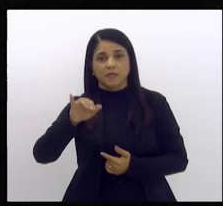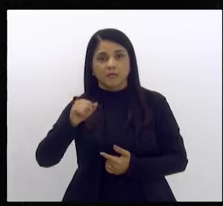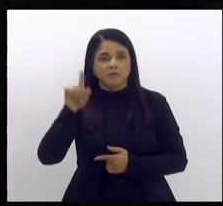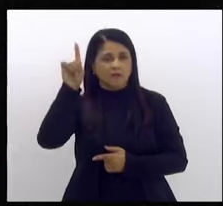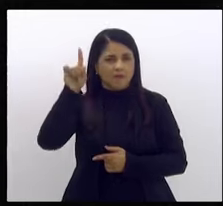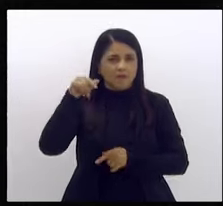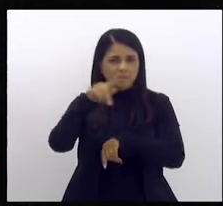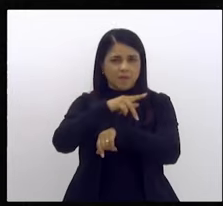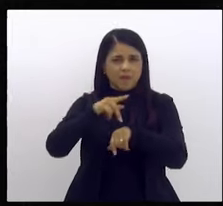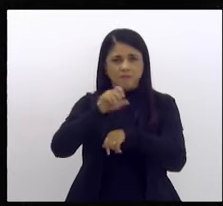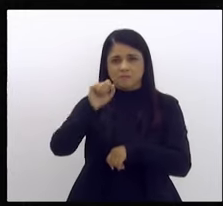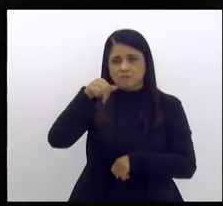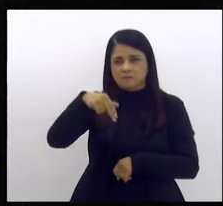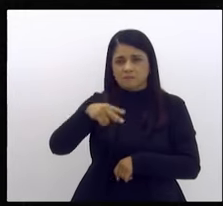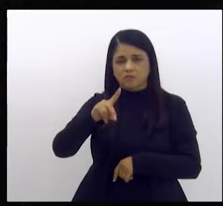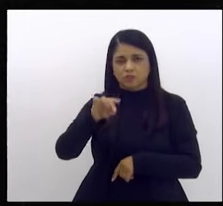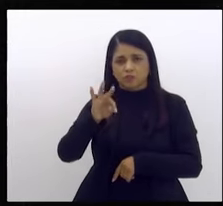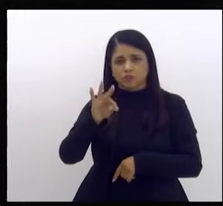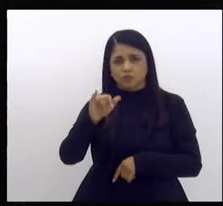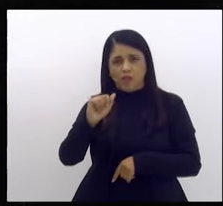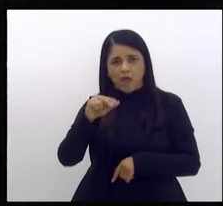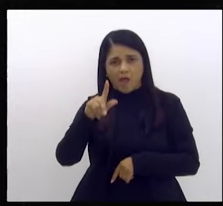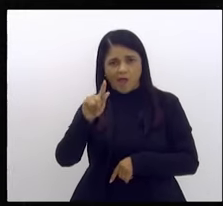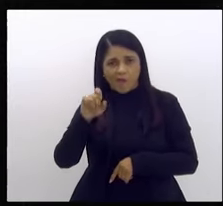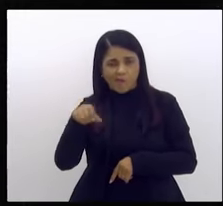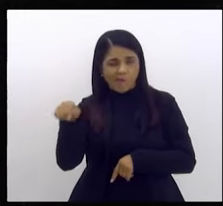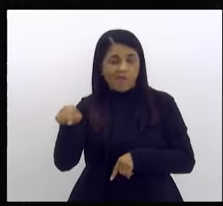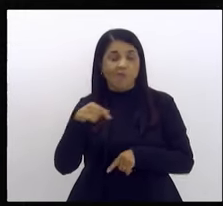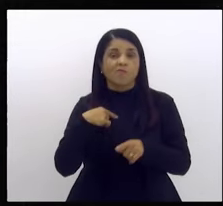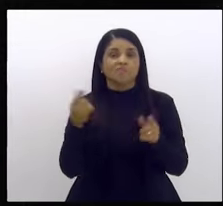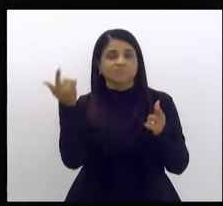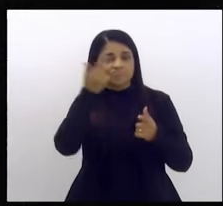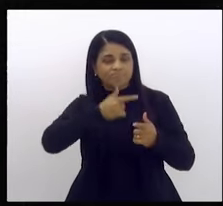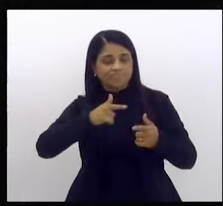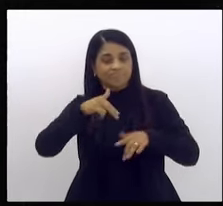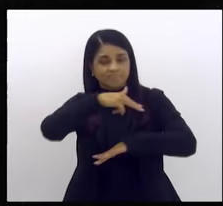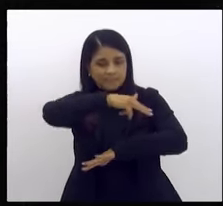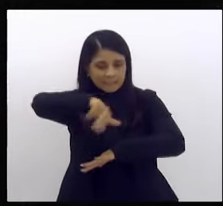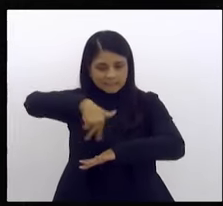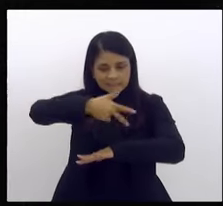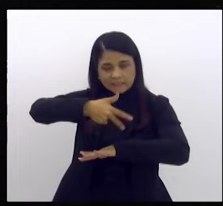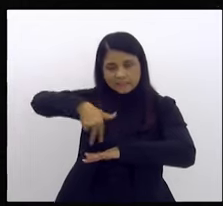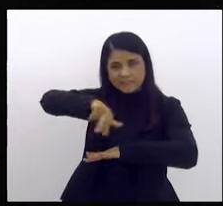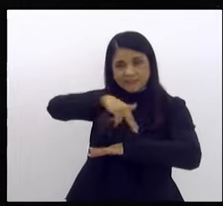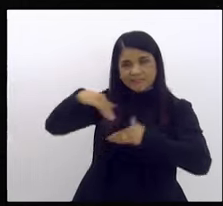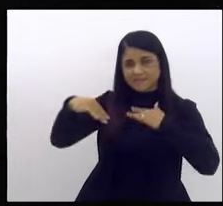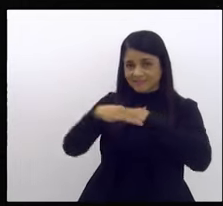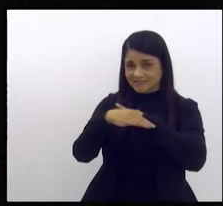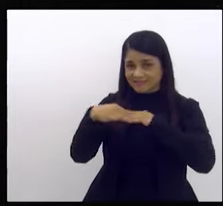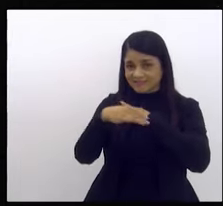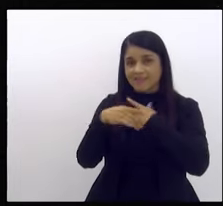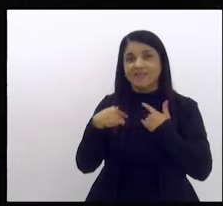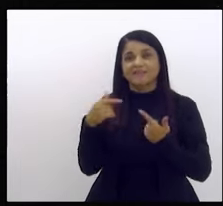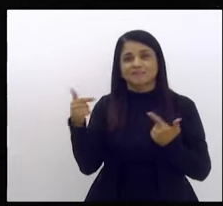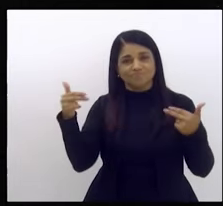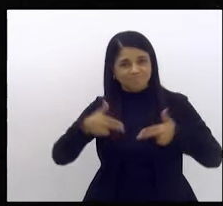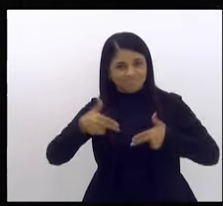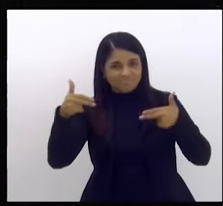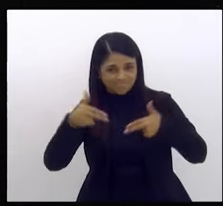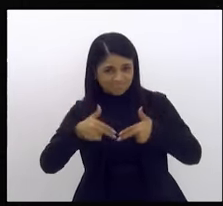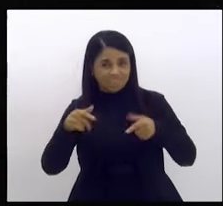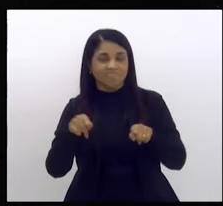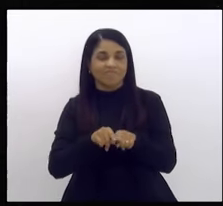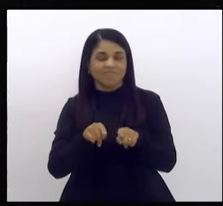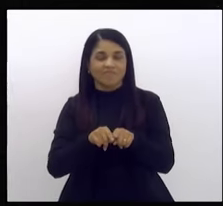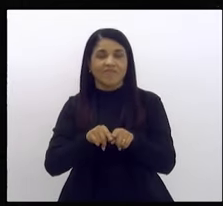história, é a elevação da categoria de dança urbana. Pensar também o quanto que a função